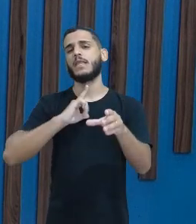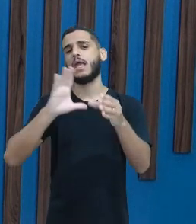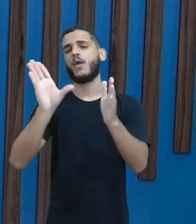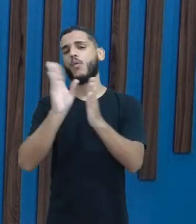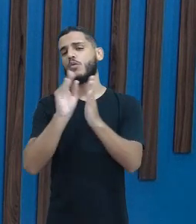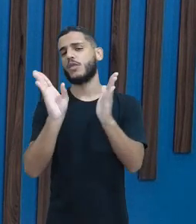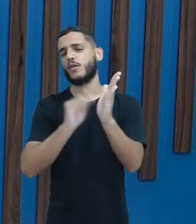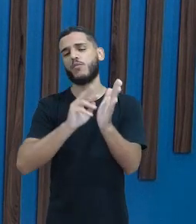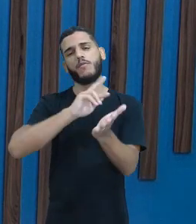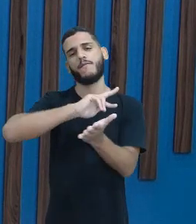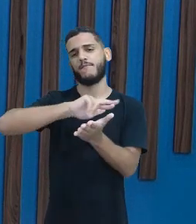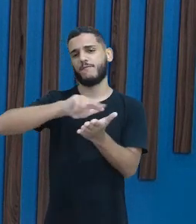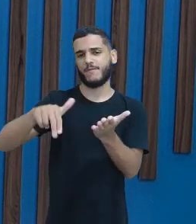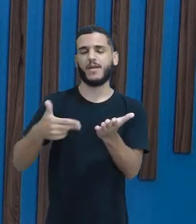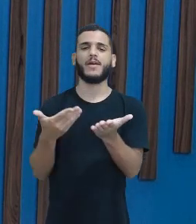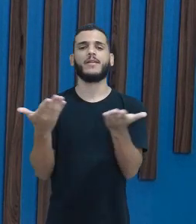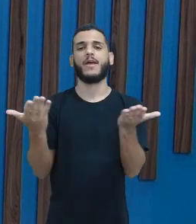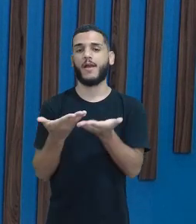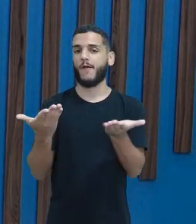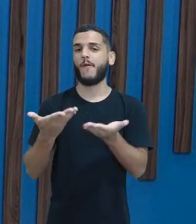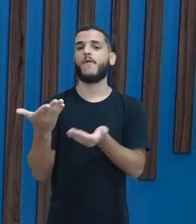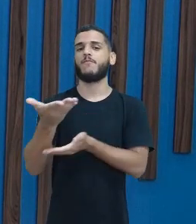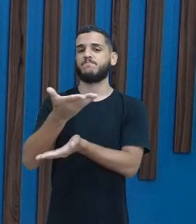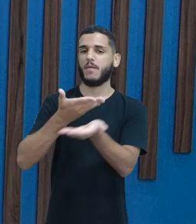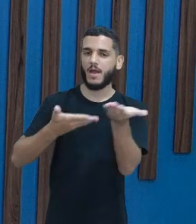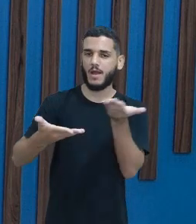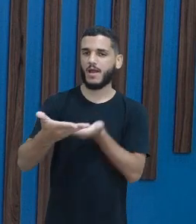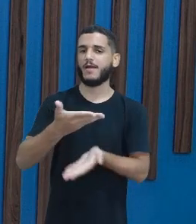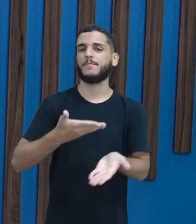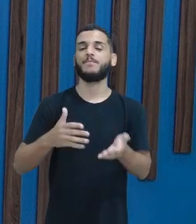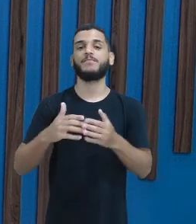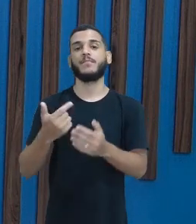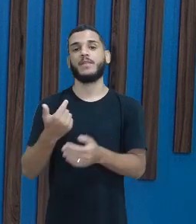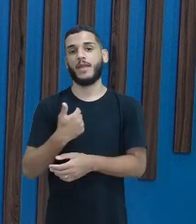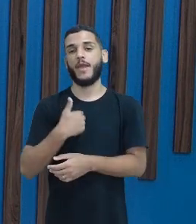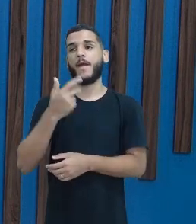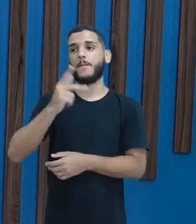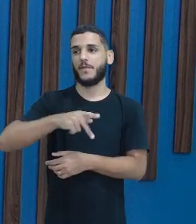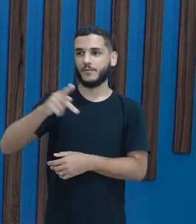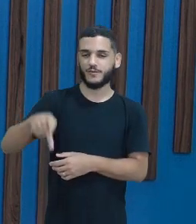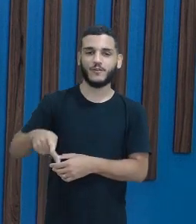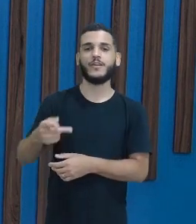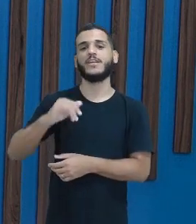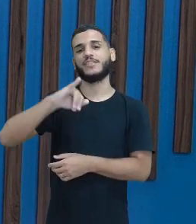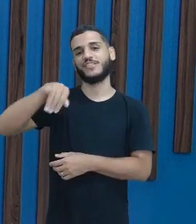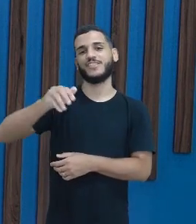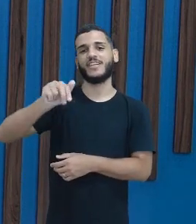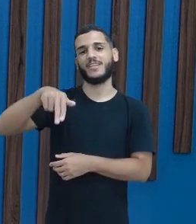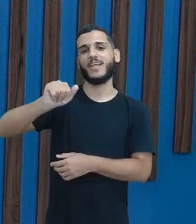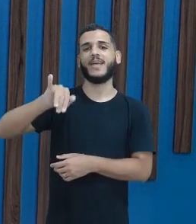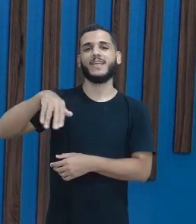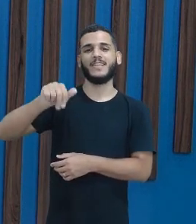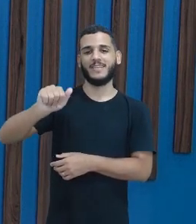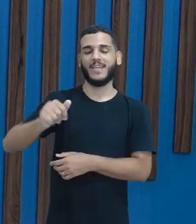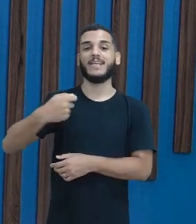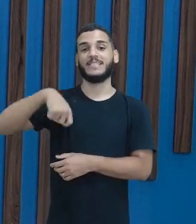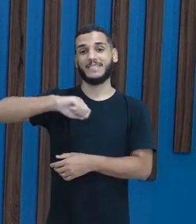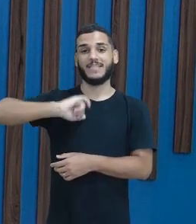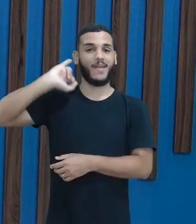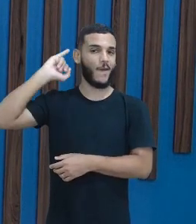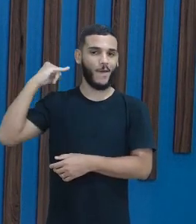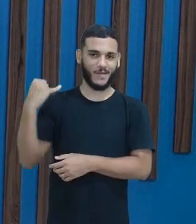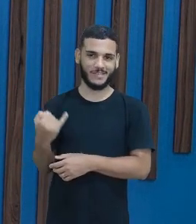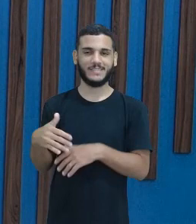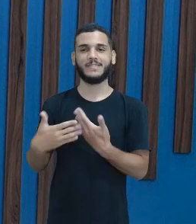que a gente está conversando, certo? Eu sou a professora Janaína Cabral, vocês já sabem, esse é o meu sinal em Libras e vamos